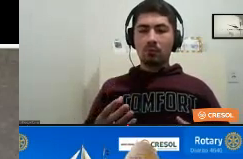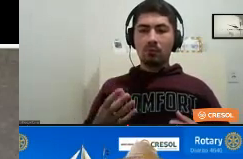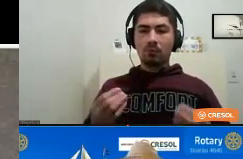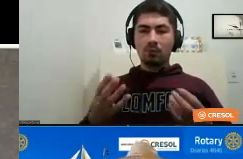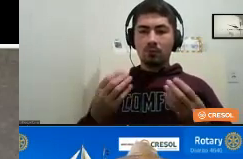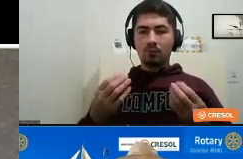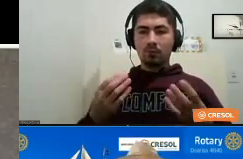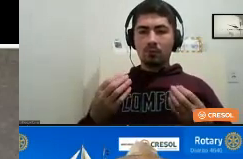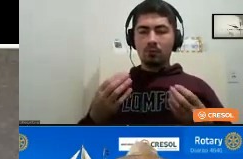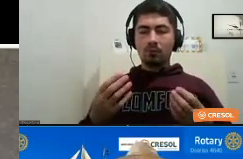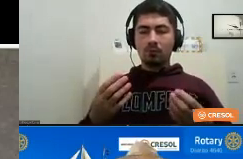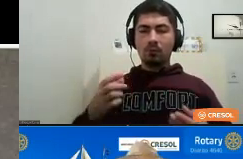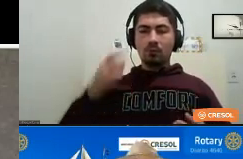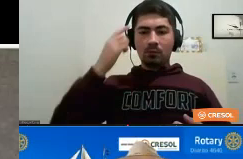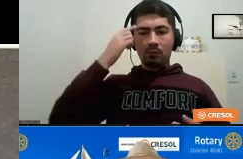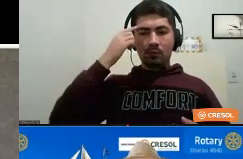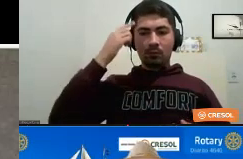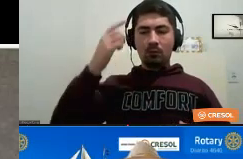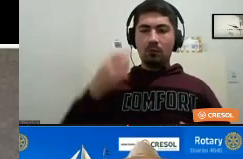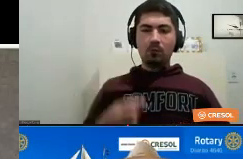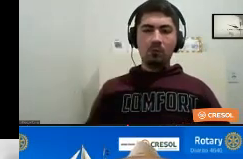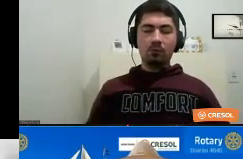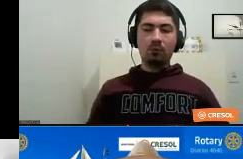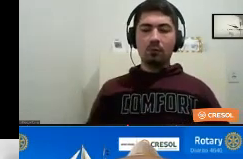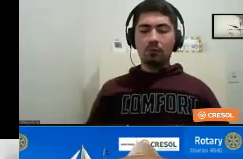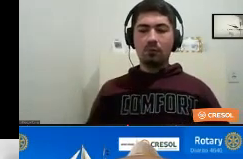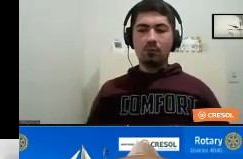último andar, no 25º andar do prédio.